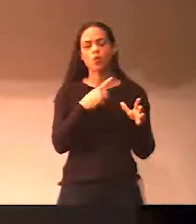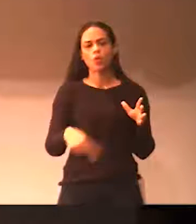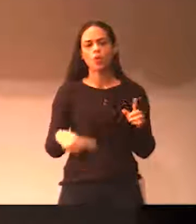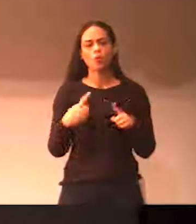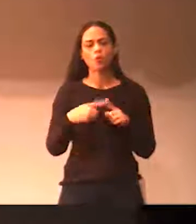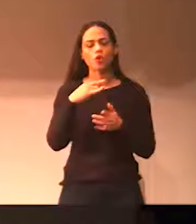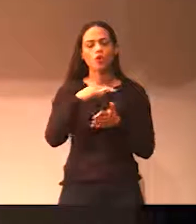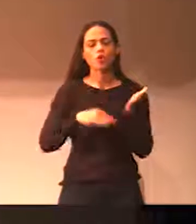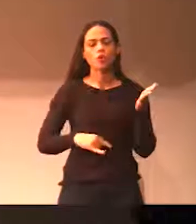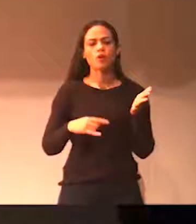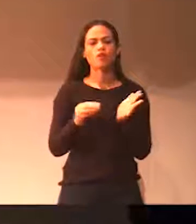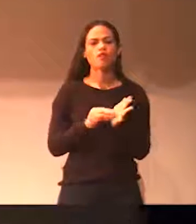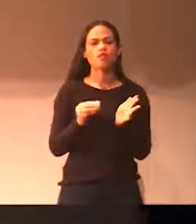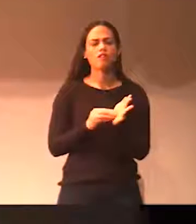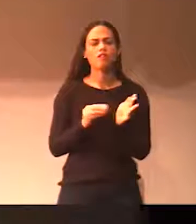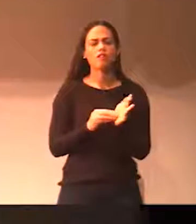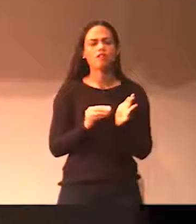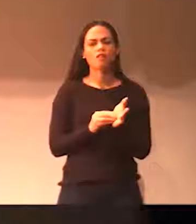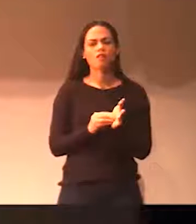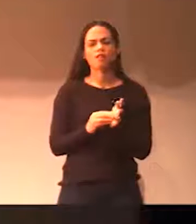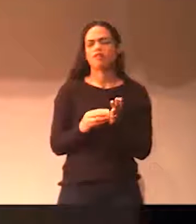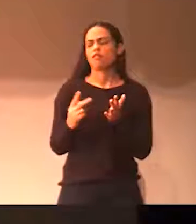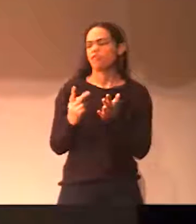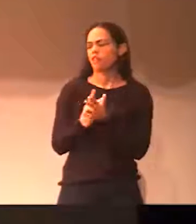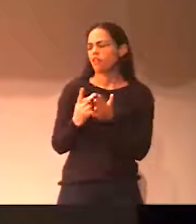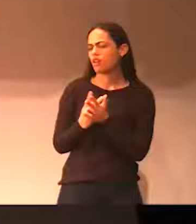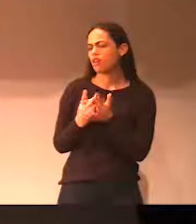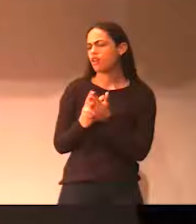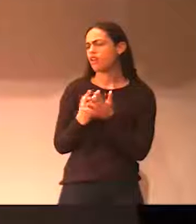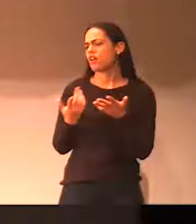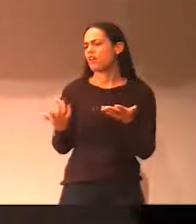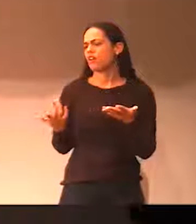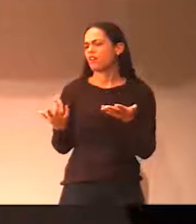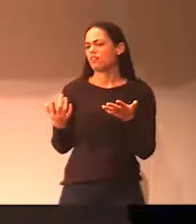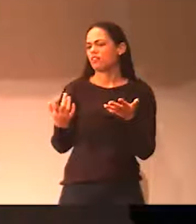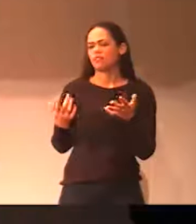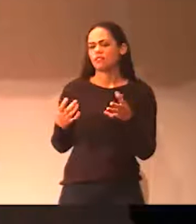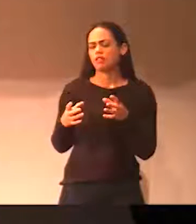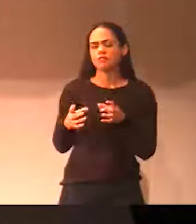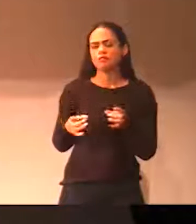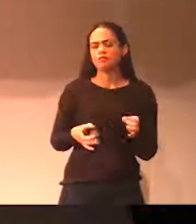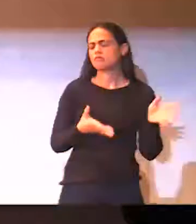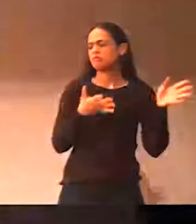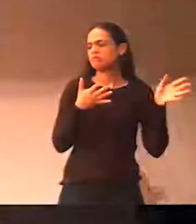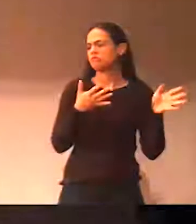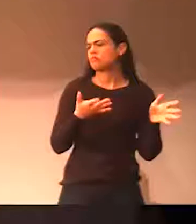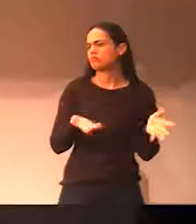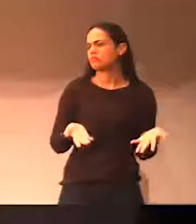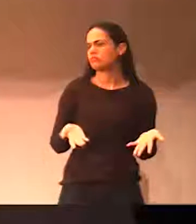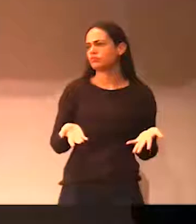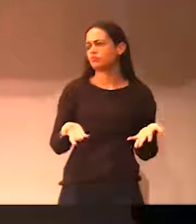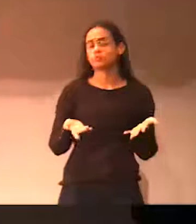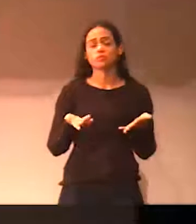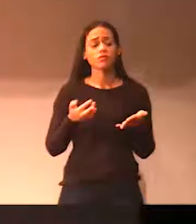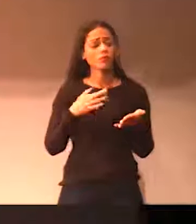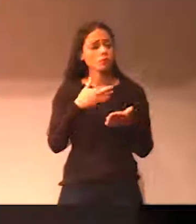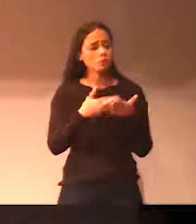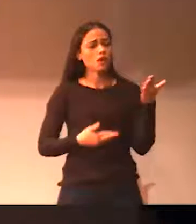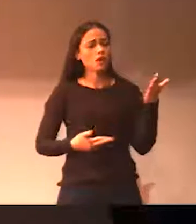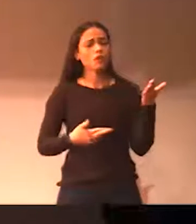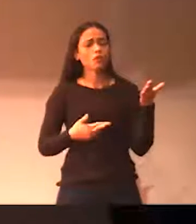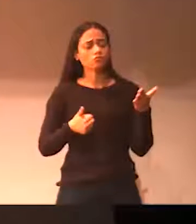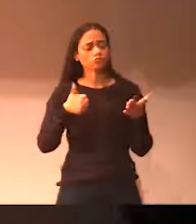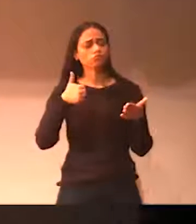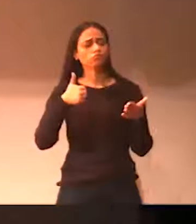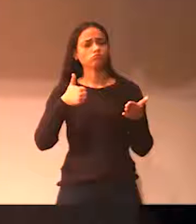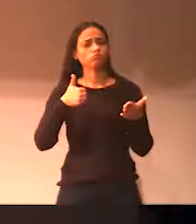nula, ela está errada, ela deveria ter sido jogada no lixo, né? Acabando com todo um trabalho que a gente fez num relatório que, na minha opinião, está muito bem elaborado,